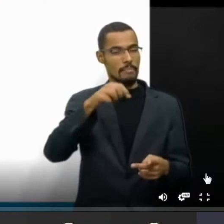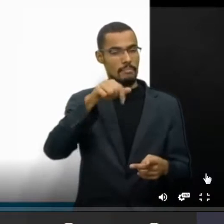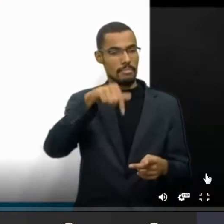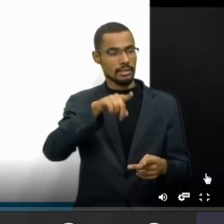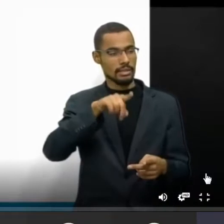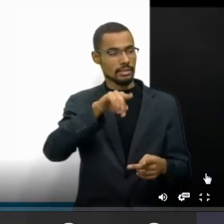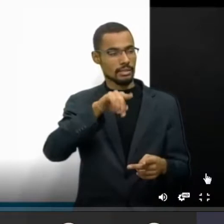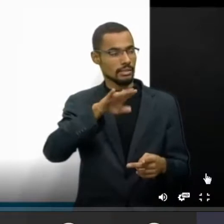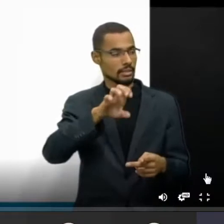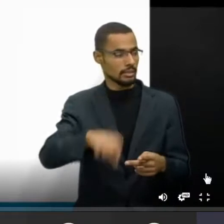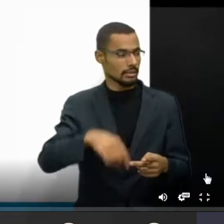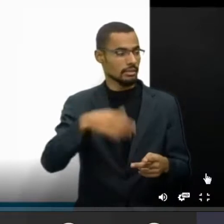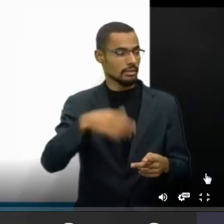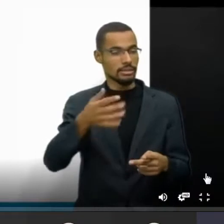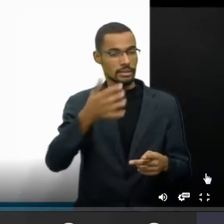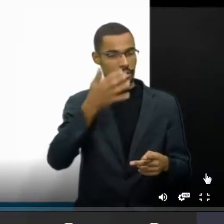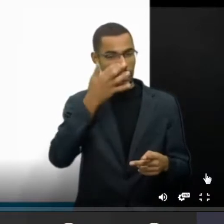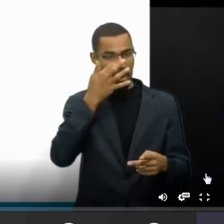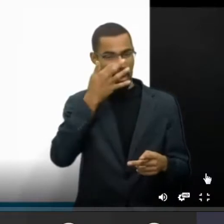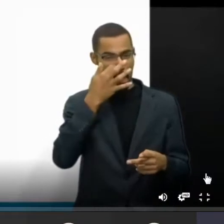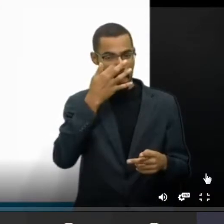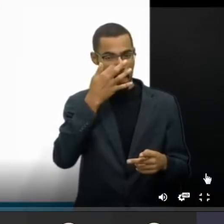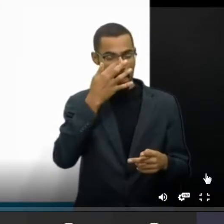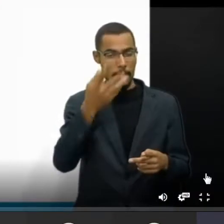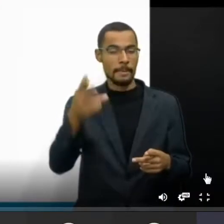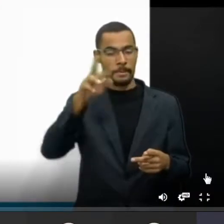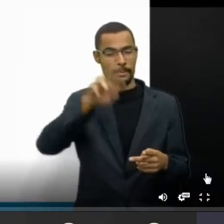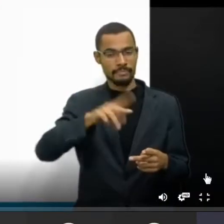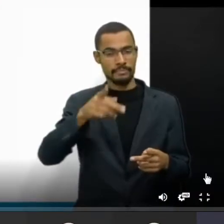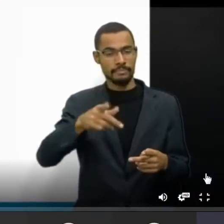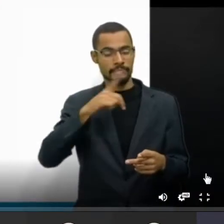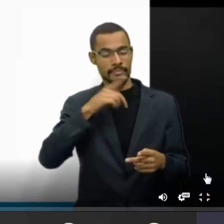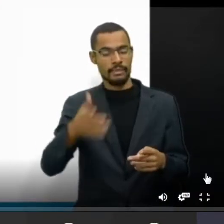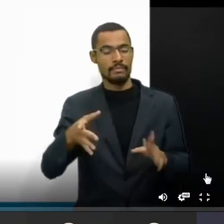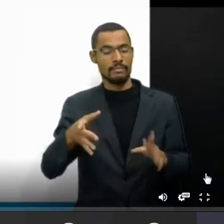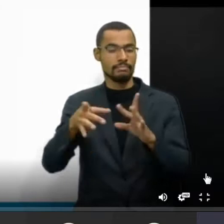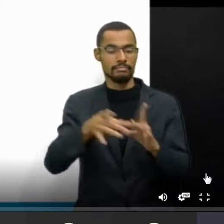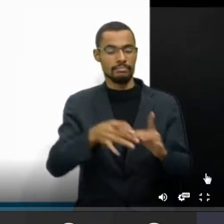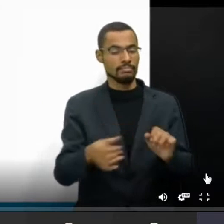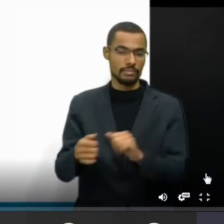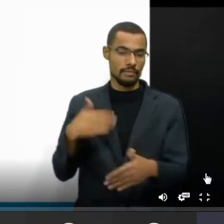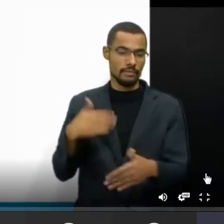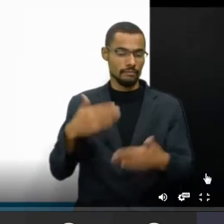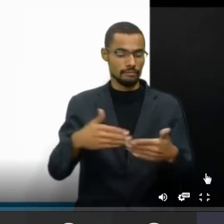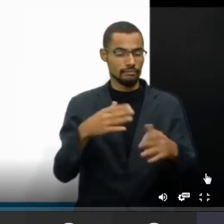constituem o intestino grosso, que é o ascendente, o transverso e o descendente,